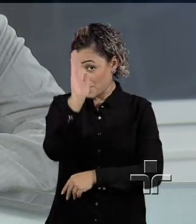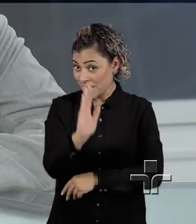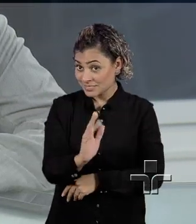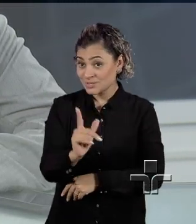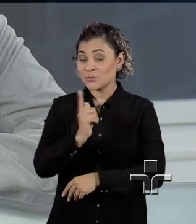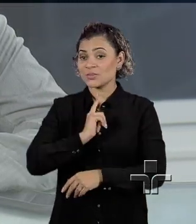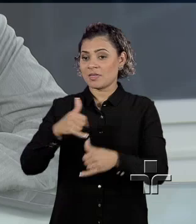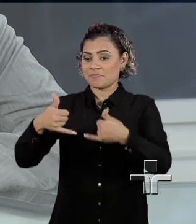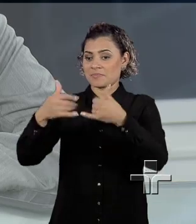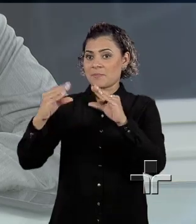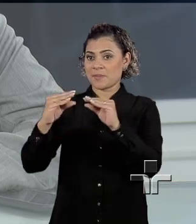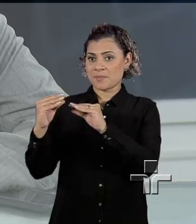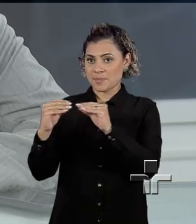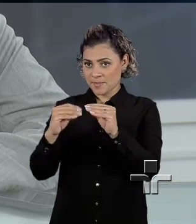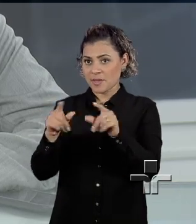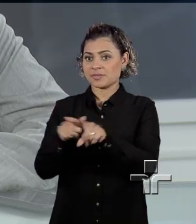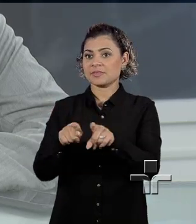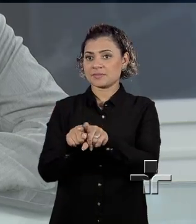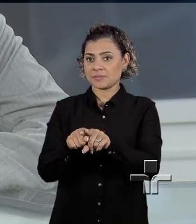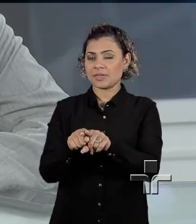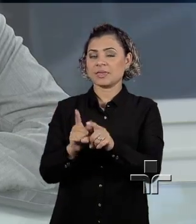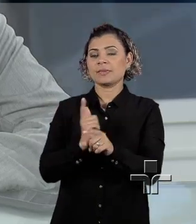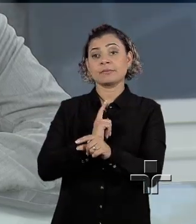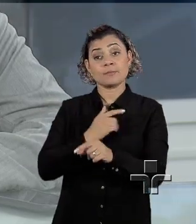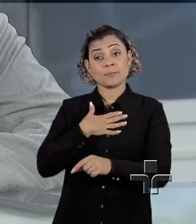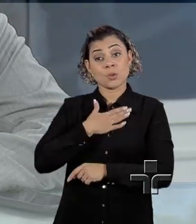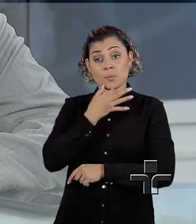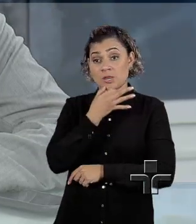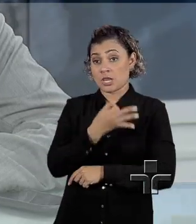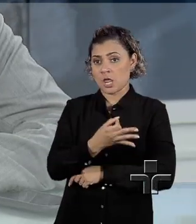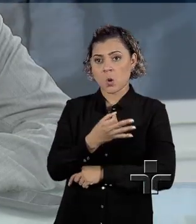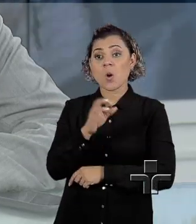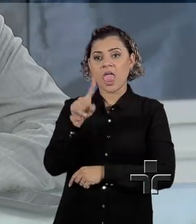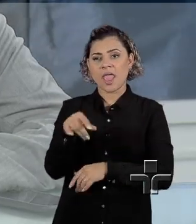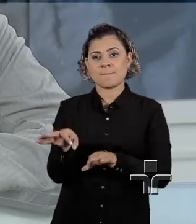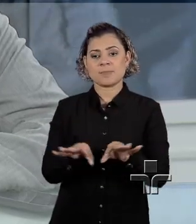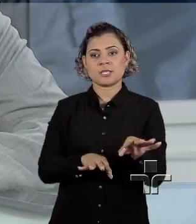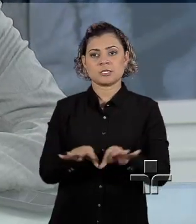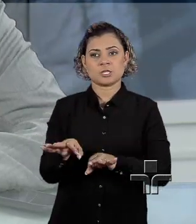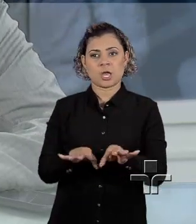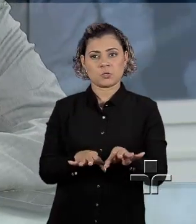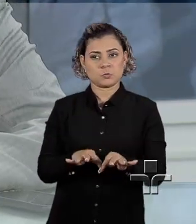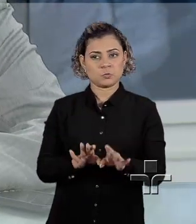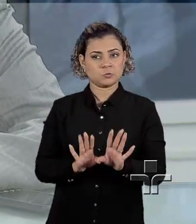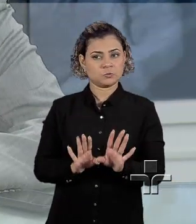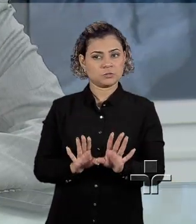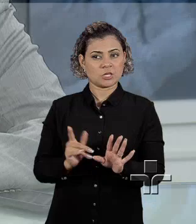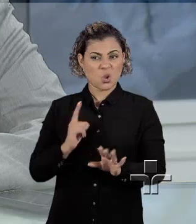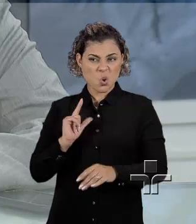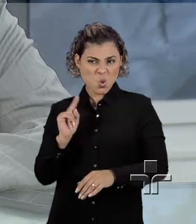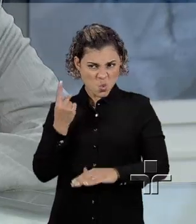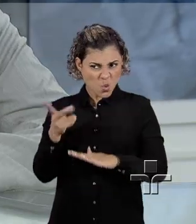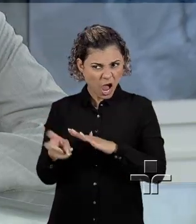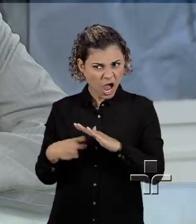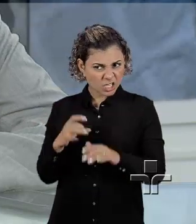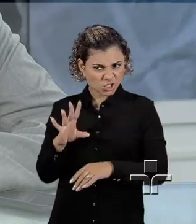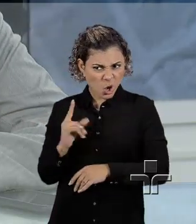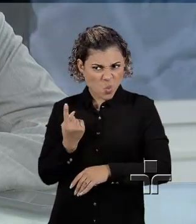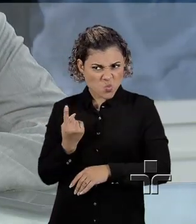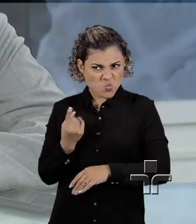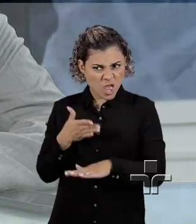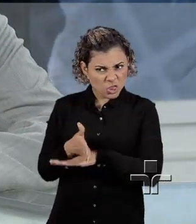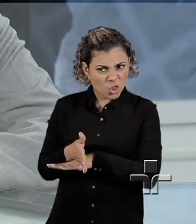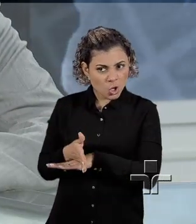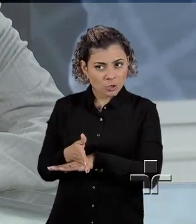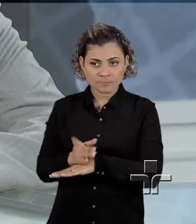da interlocução da Dallagnol Moro, na minha visão, é algo planejado. Não é objeto de um hacker. Na minha visão, uma rede